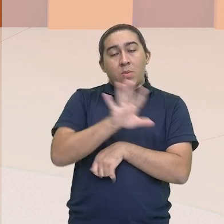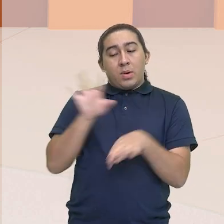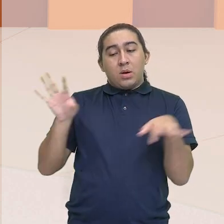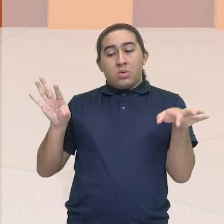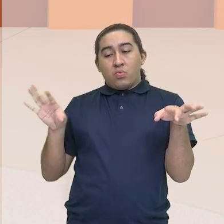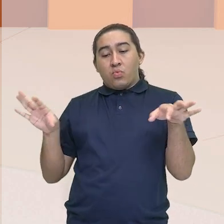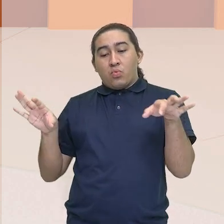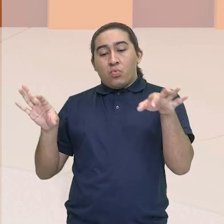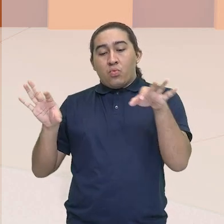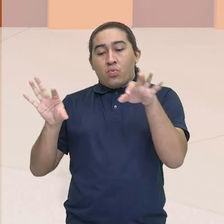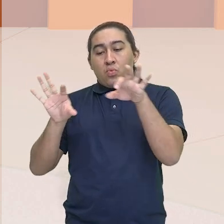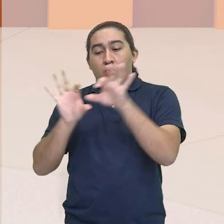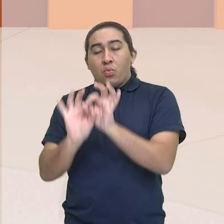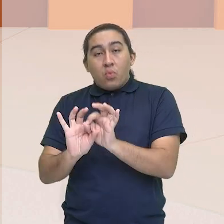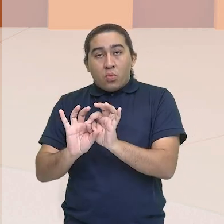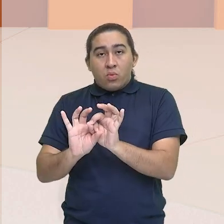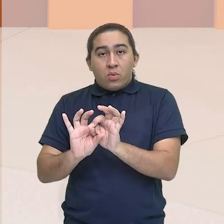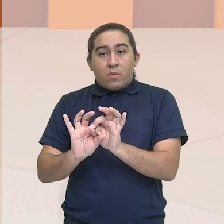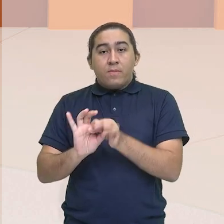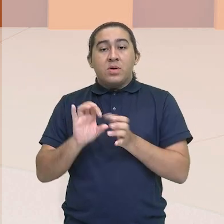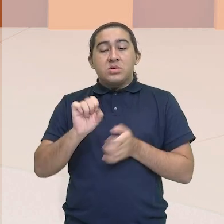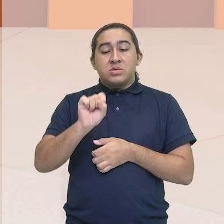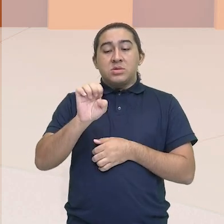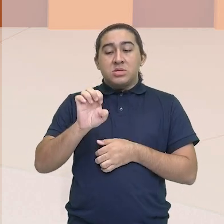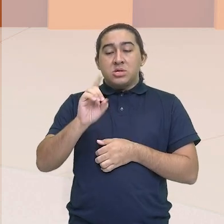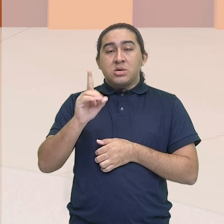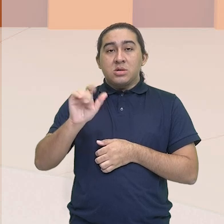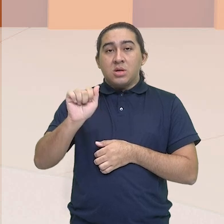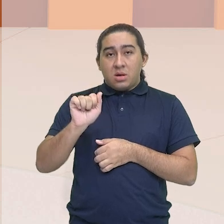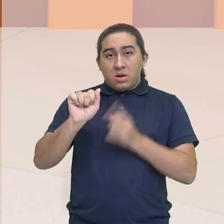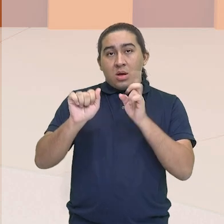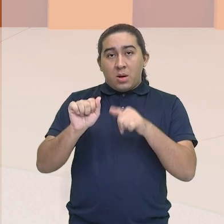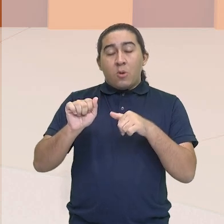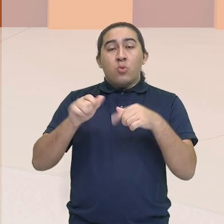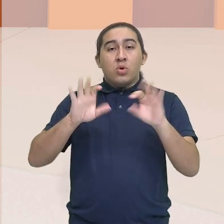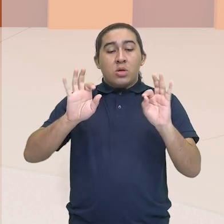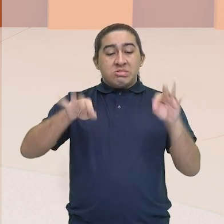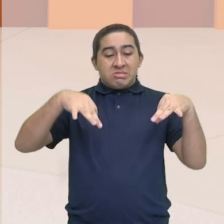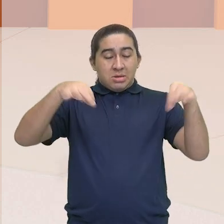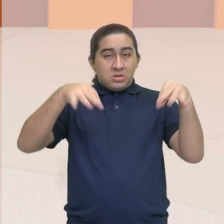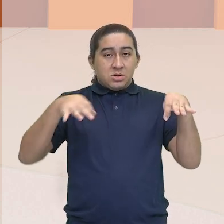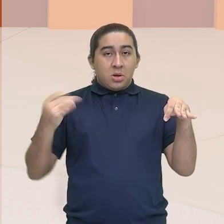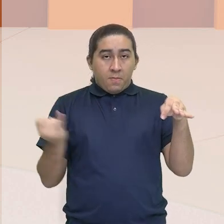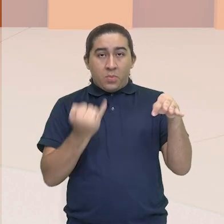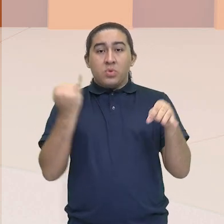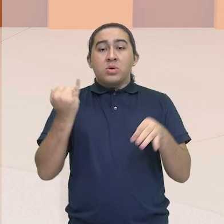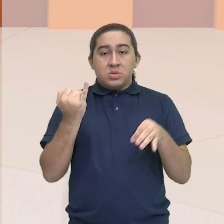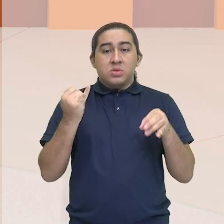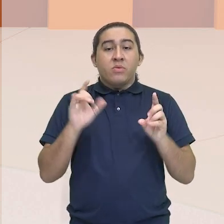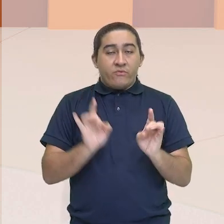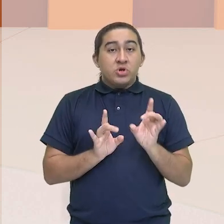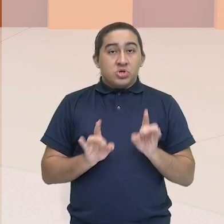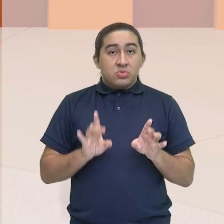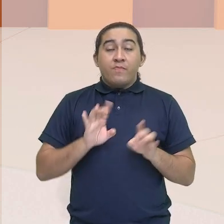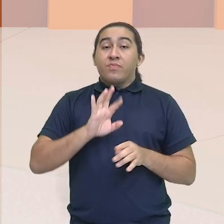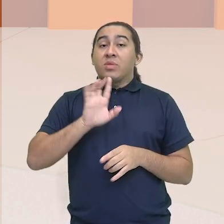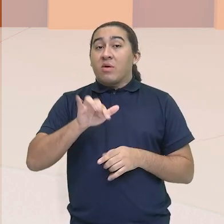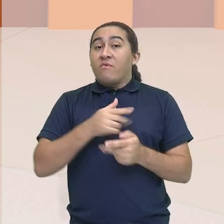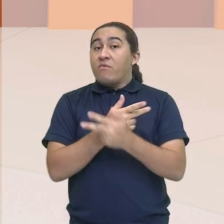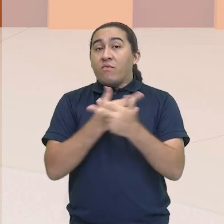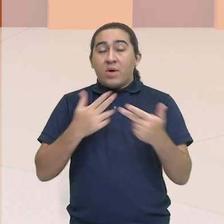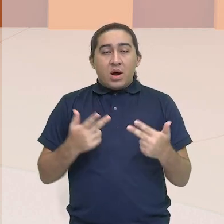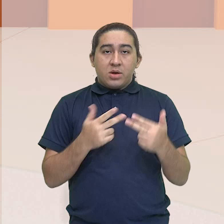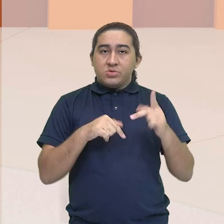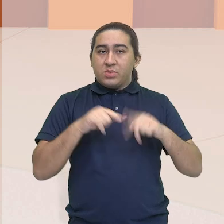conectando mercadorias. A gente fala Rota da Seda, mas não era só a seda, né? Esse tecido tão importante que era vendido. Eram várias especiarias,